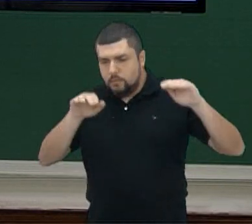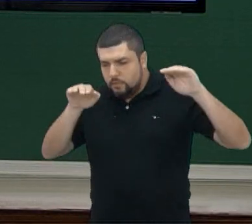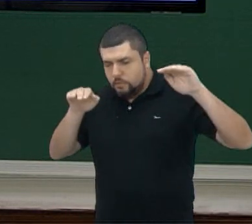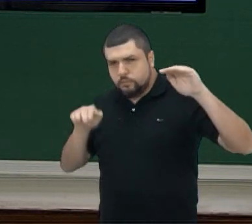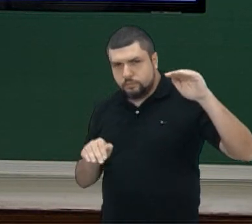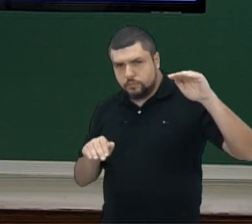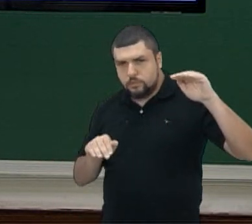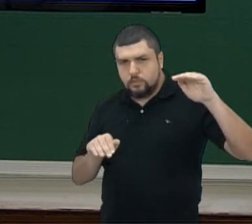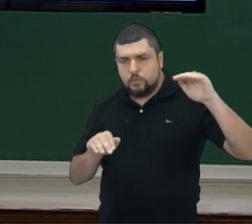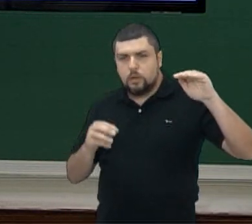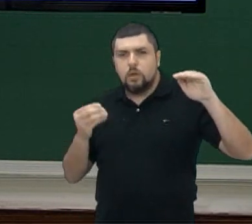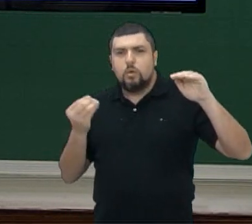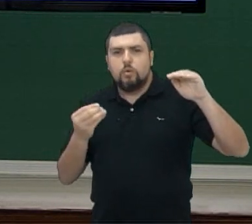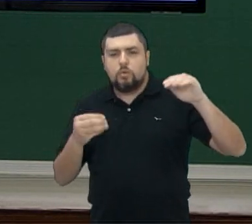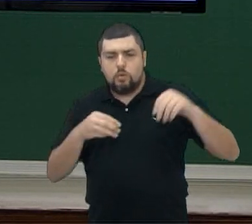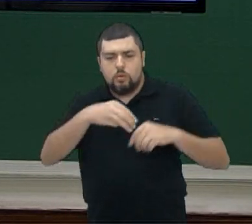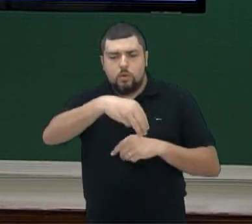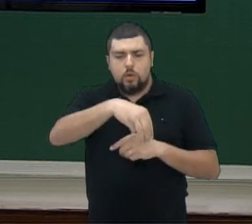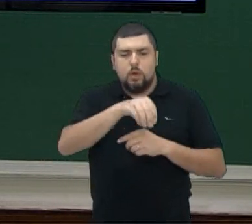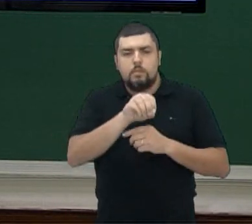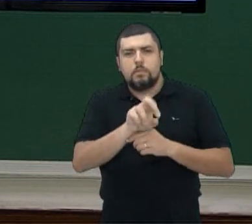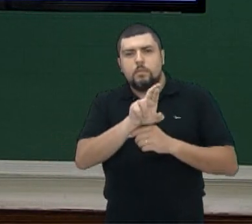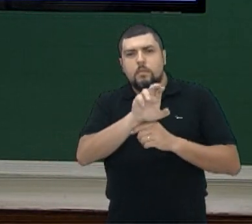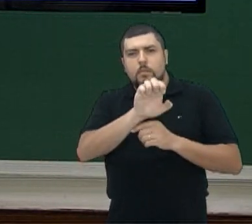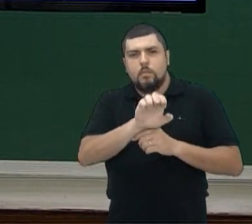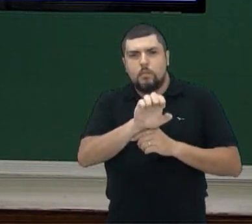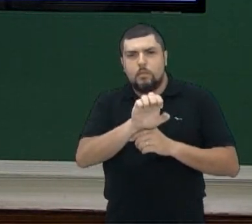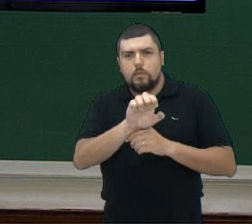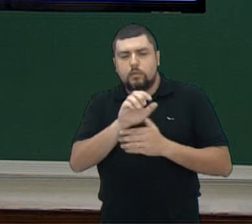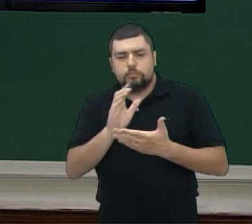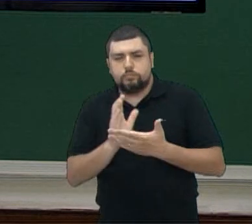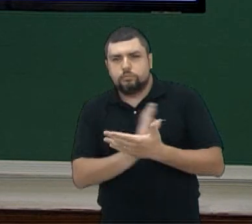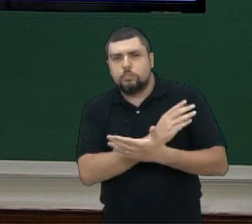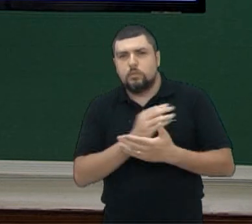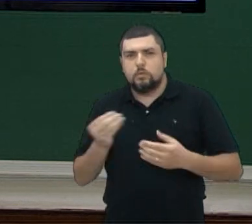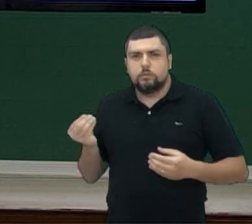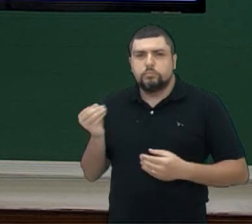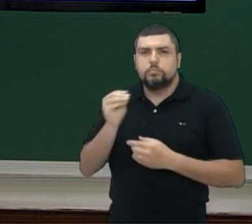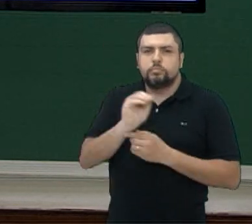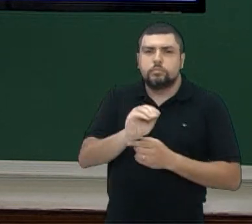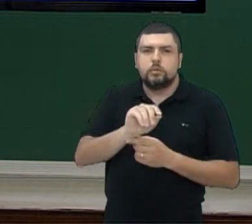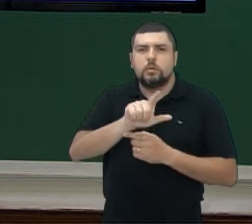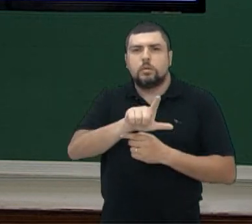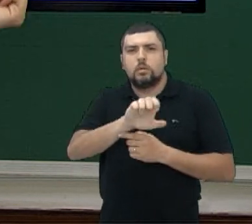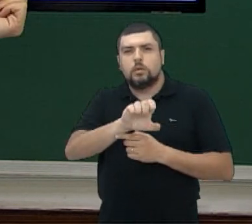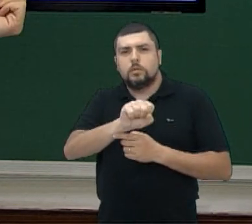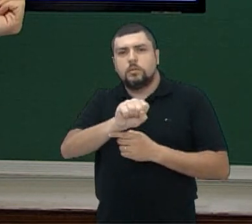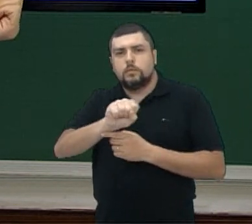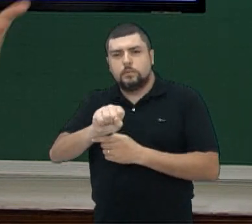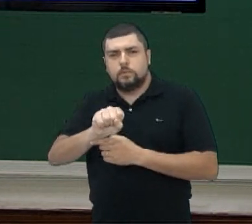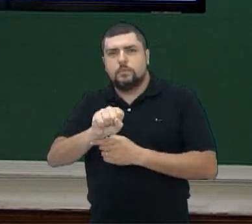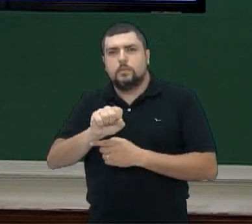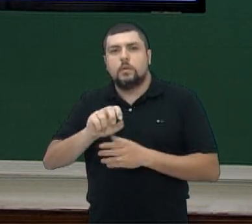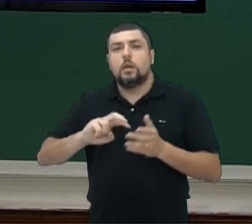inferioridade, ao invés do more, você põe o less. Menos inteligente